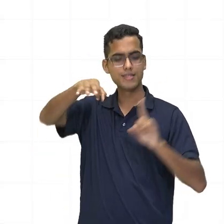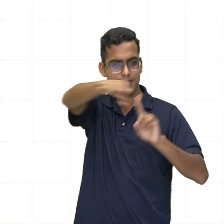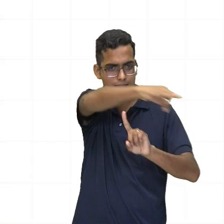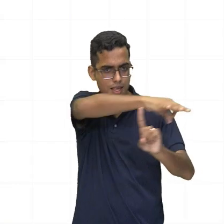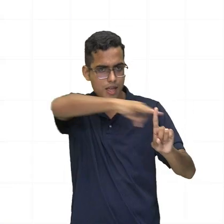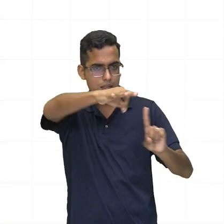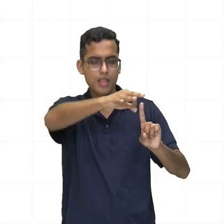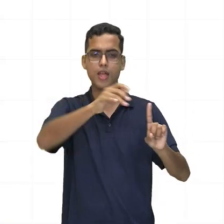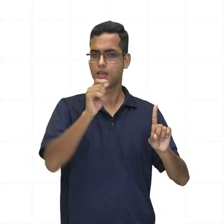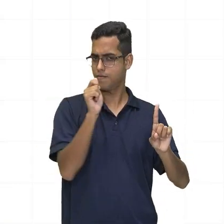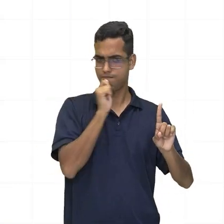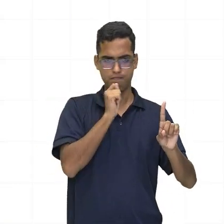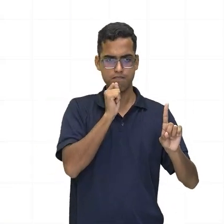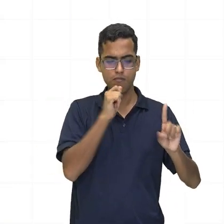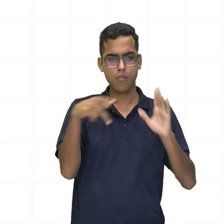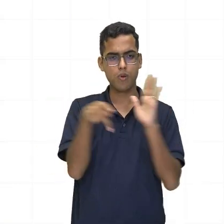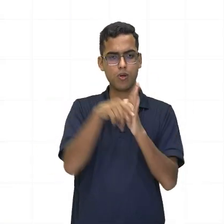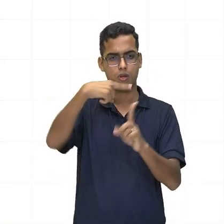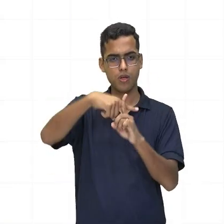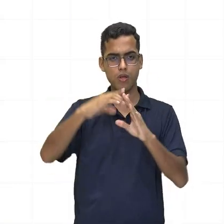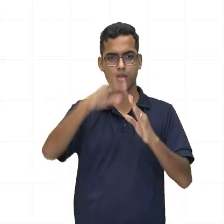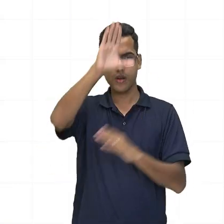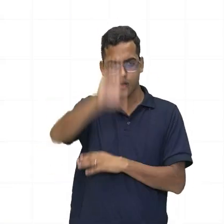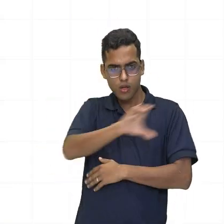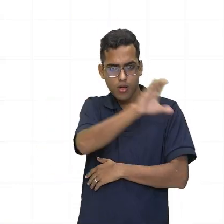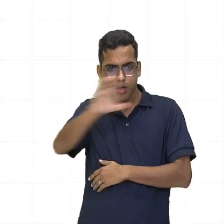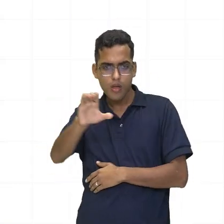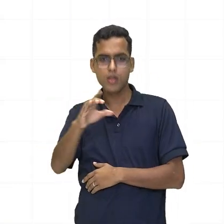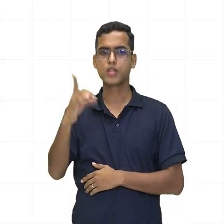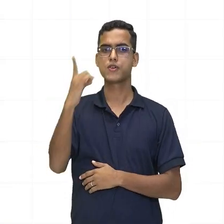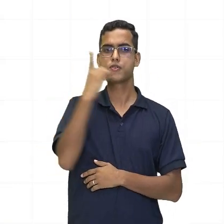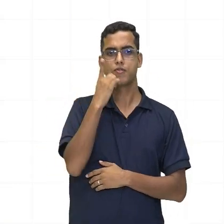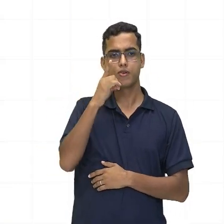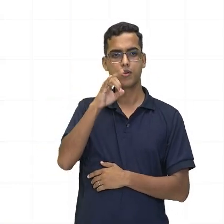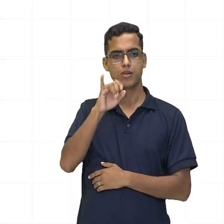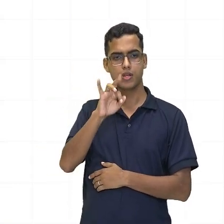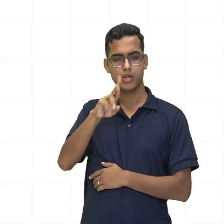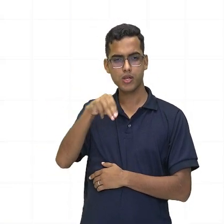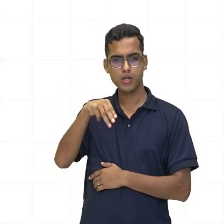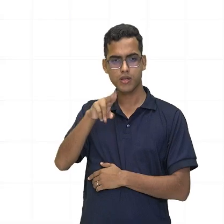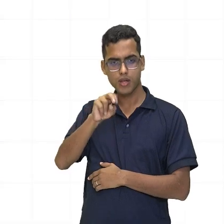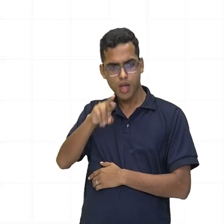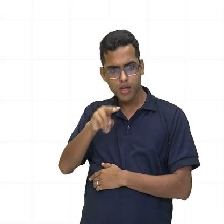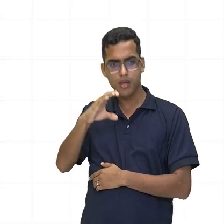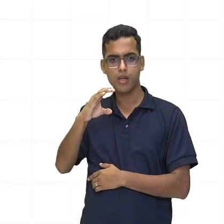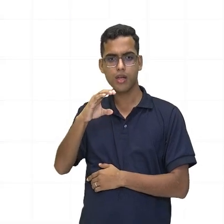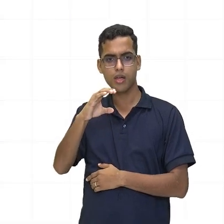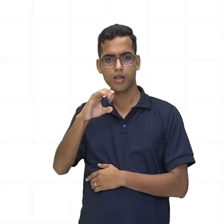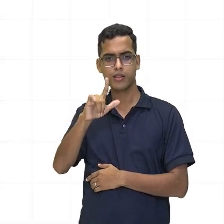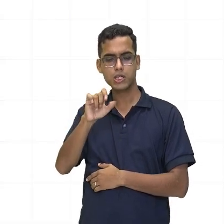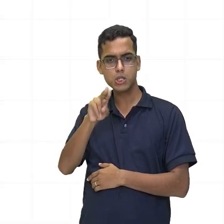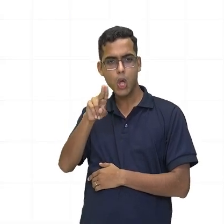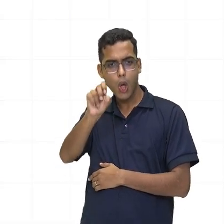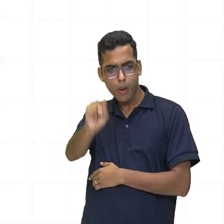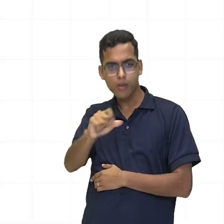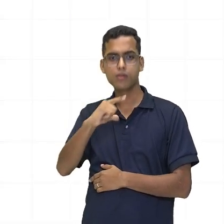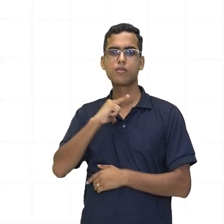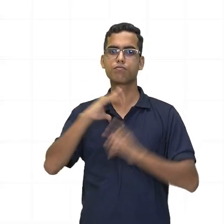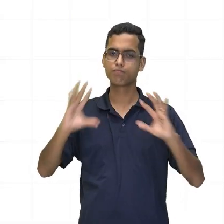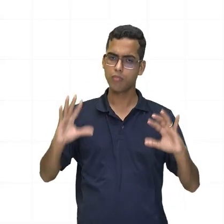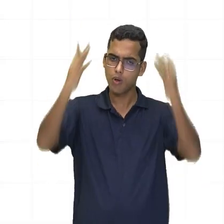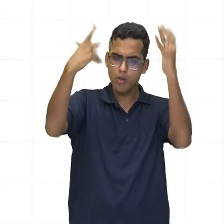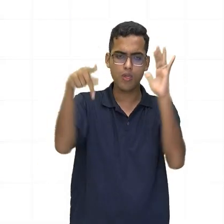Igreja Católica, o dia de Irmã Cleusa, 31 de abril, é amplamente celebrado no município